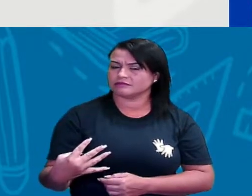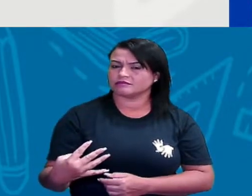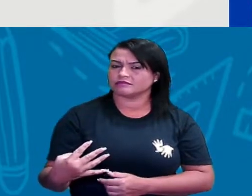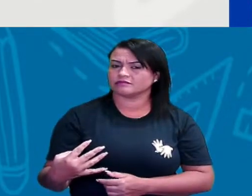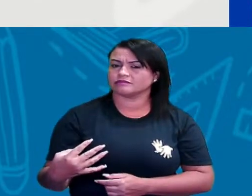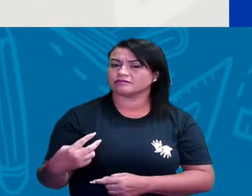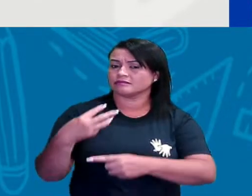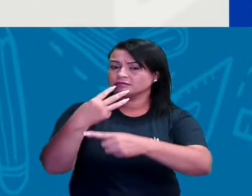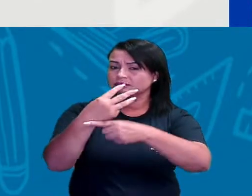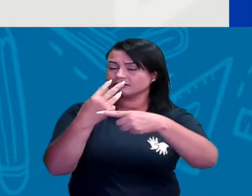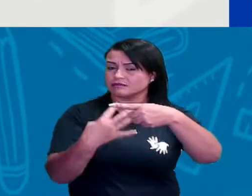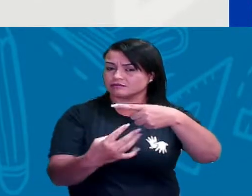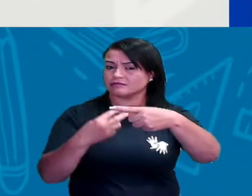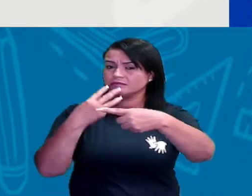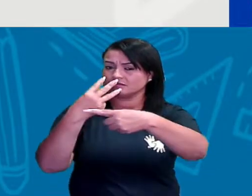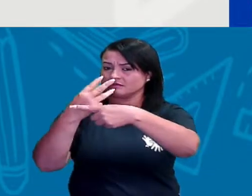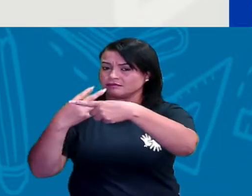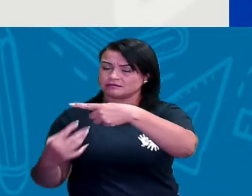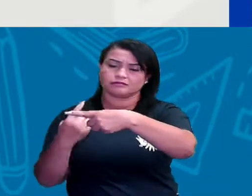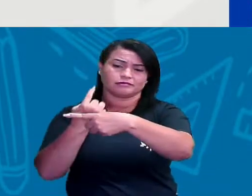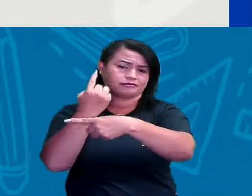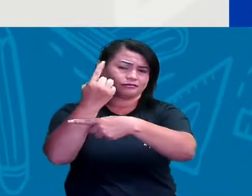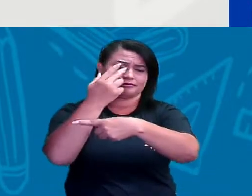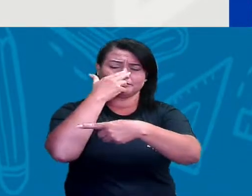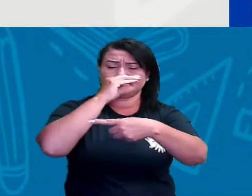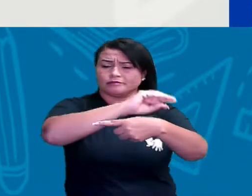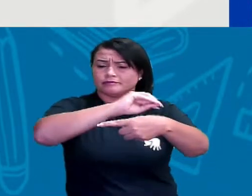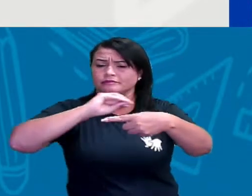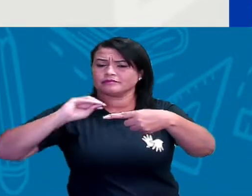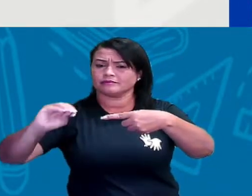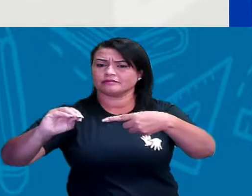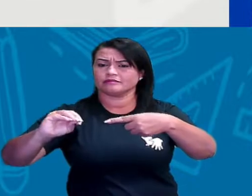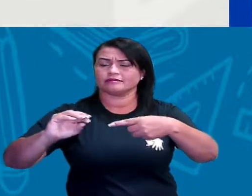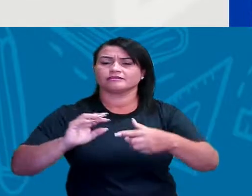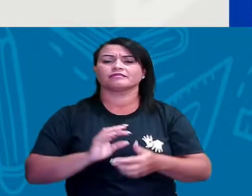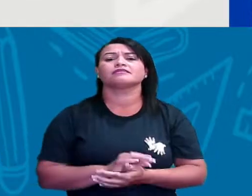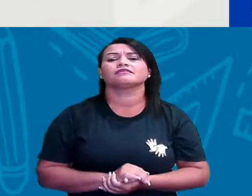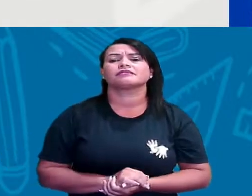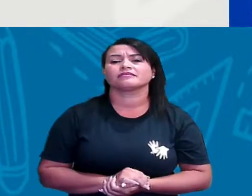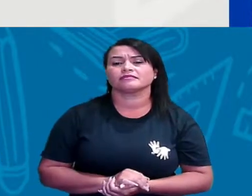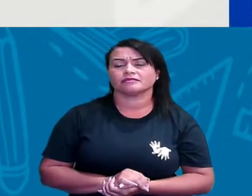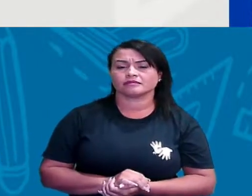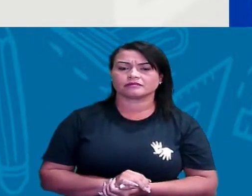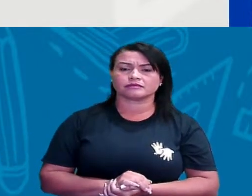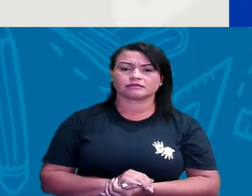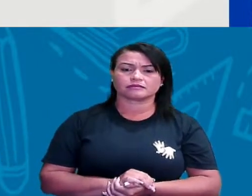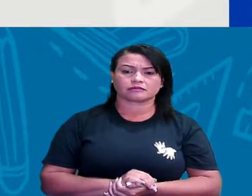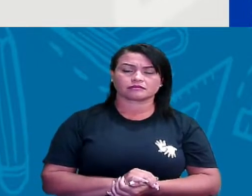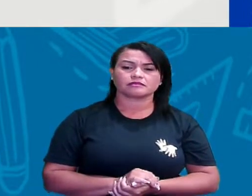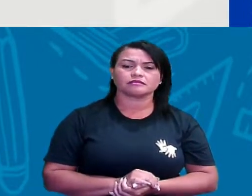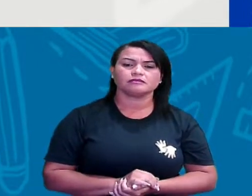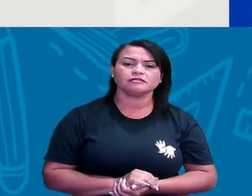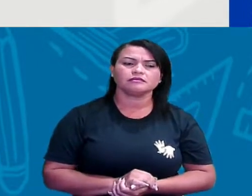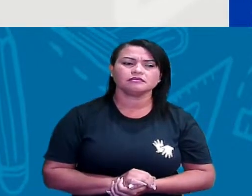Lógico. Todo número elevado a 1 vai ser igual a quem? A ele mesmo, tá certo?